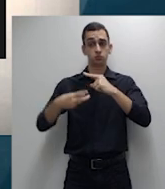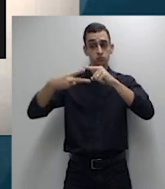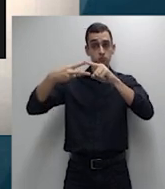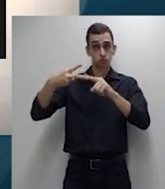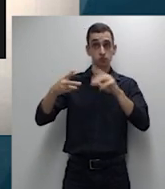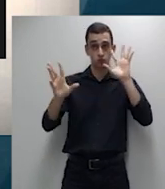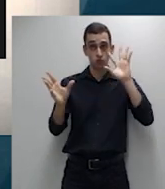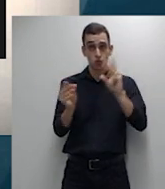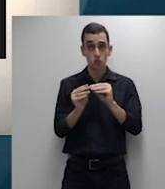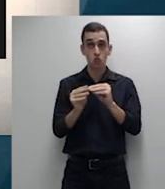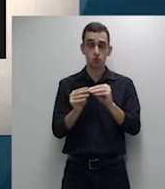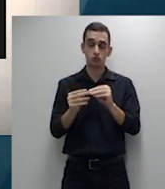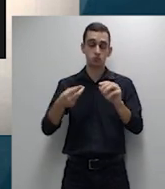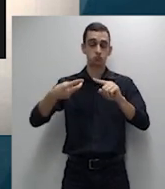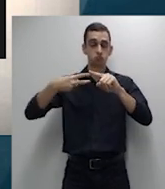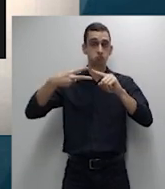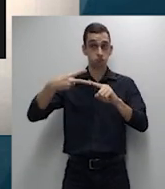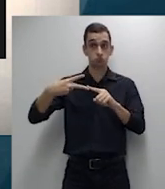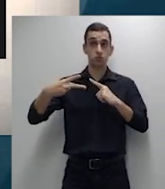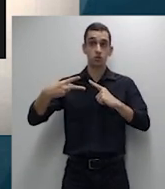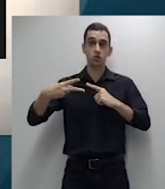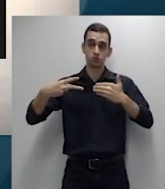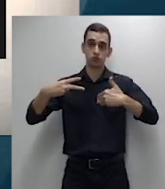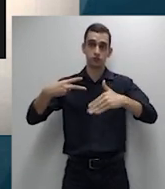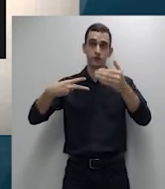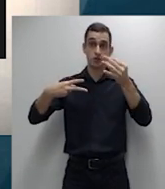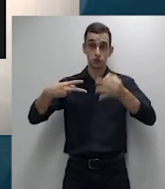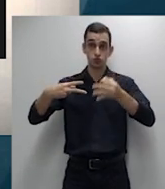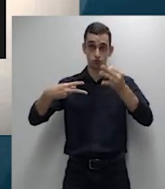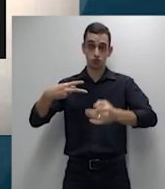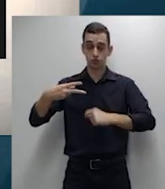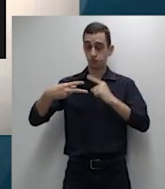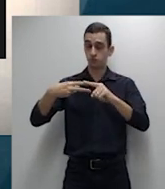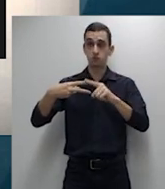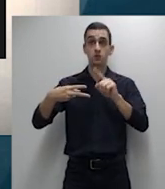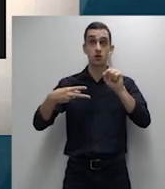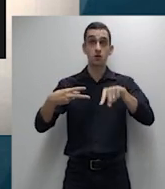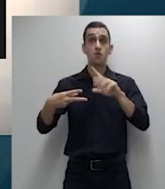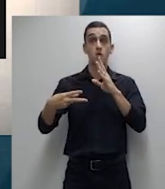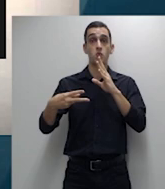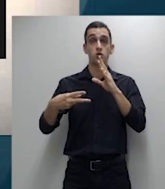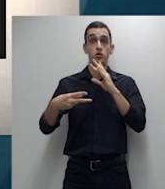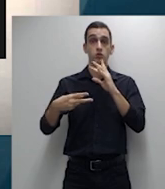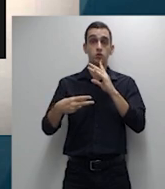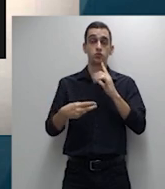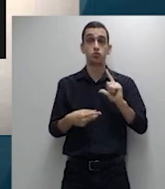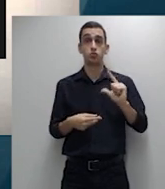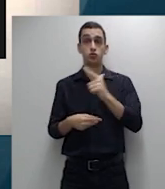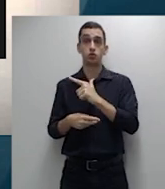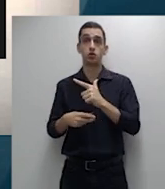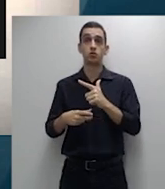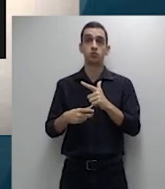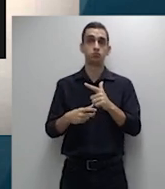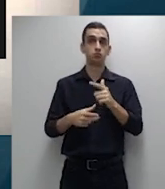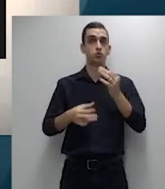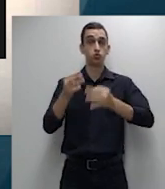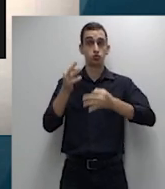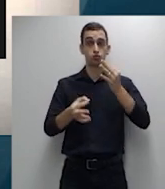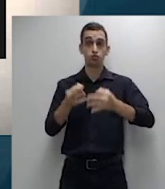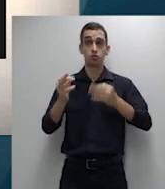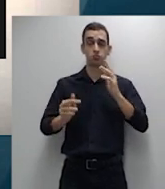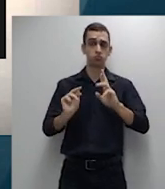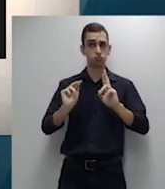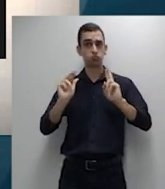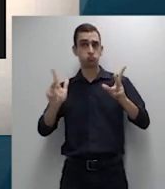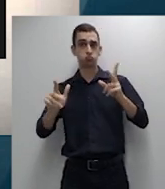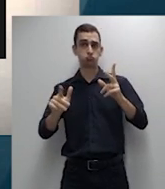conclusões possíveis neste julgamento o primeiro ou reconhecimento que não é espaço para o julgamento diferente